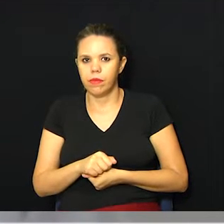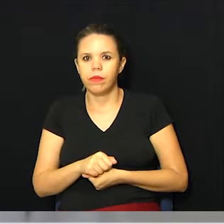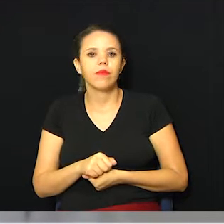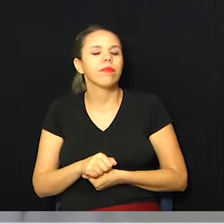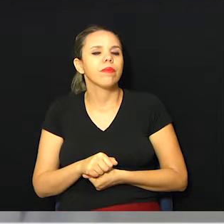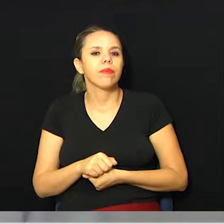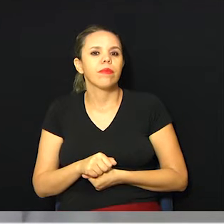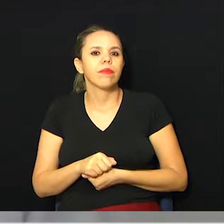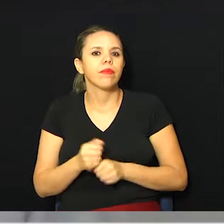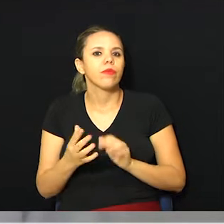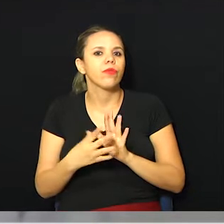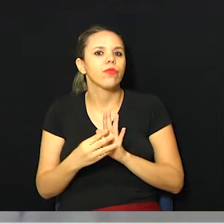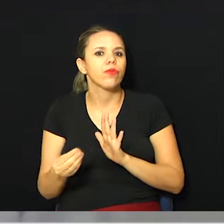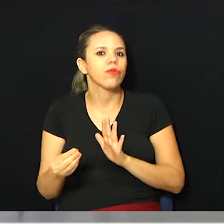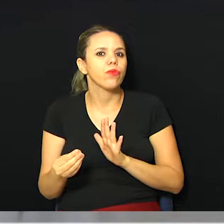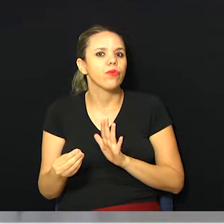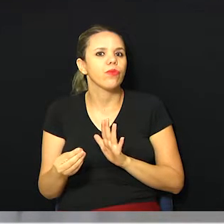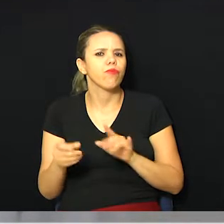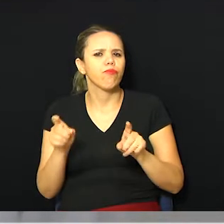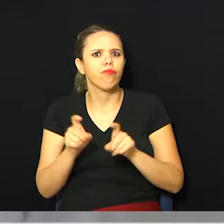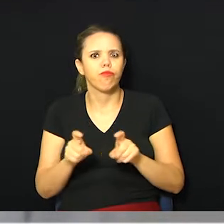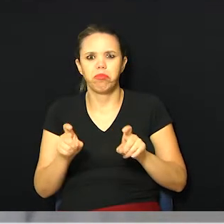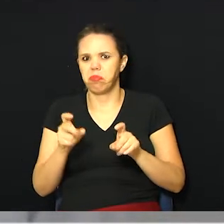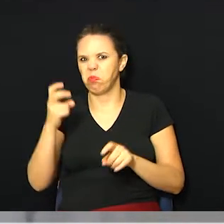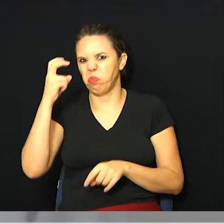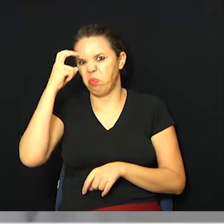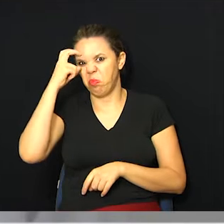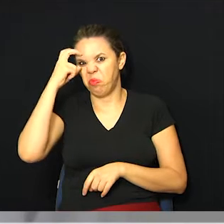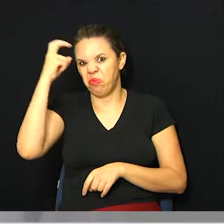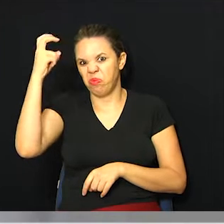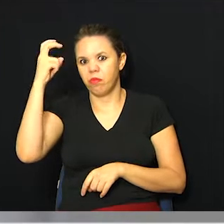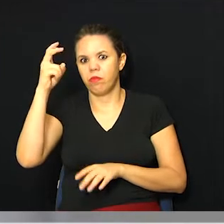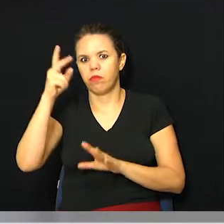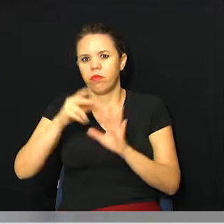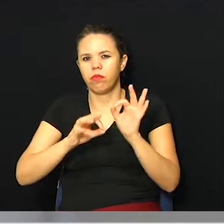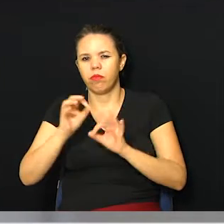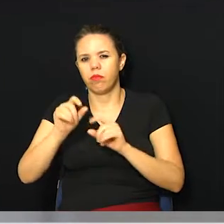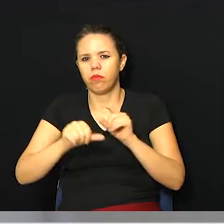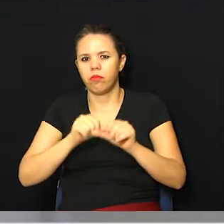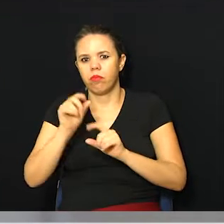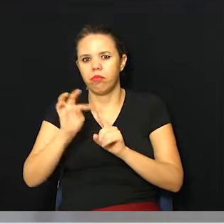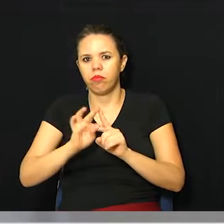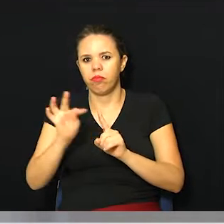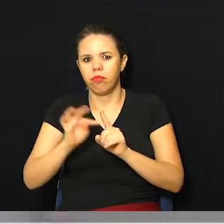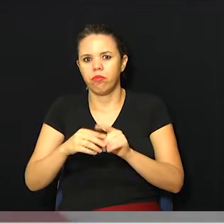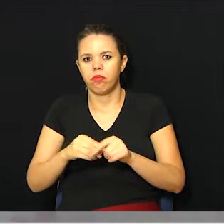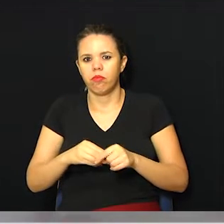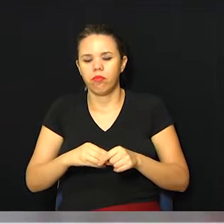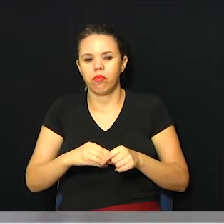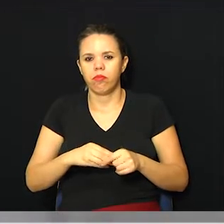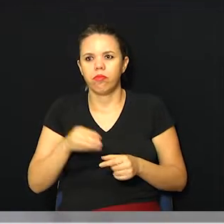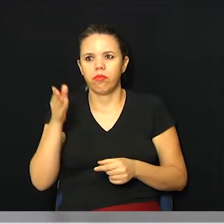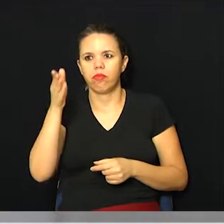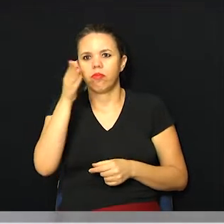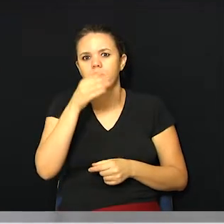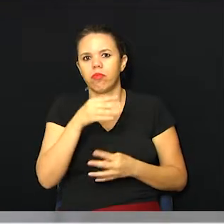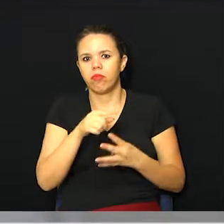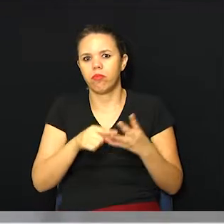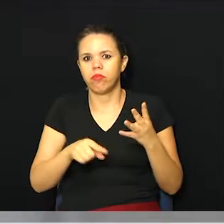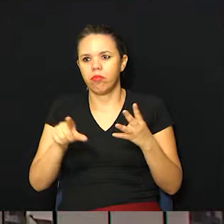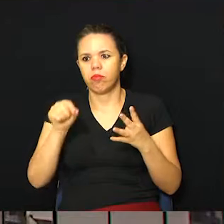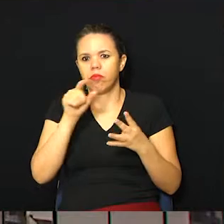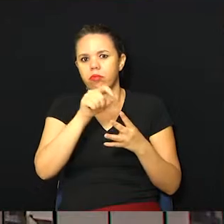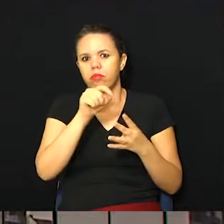esses modelos, que são supercomputadores, projetam mudanças de temperatura em diversos cenários diferentes. Nós selecionamos 4